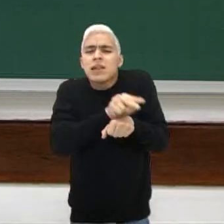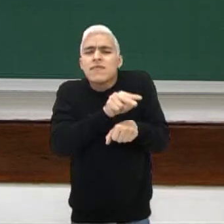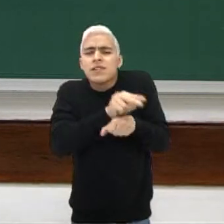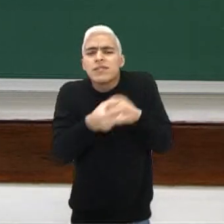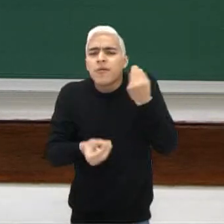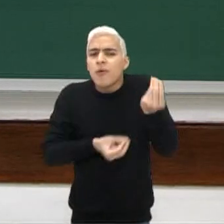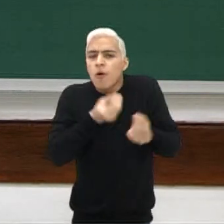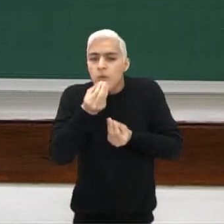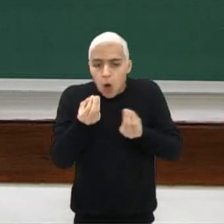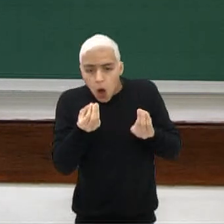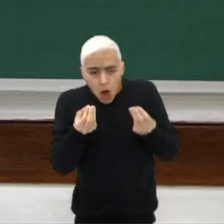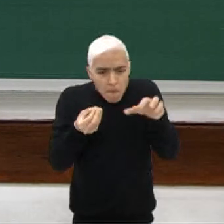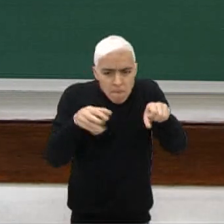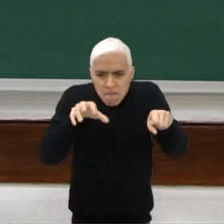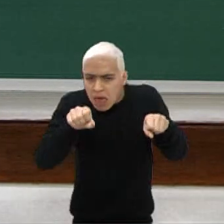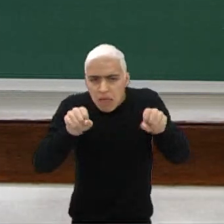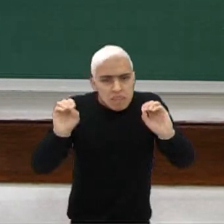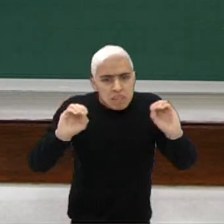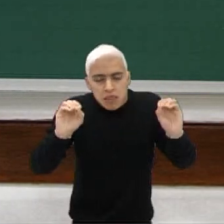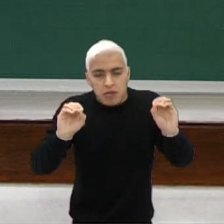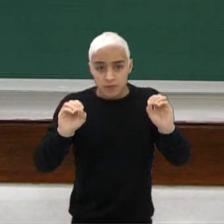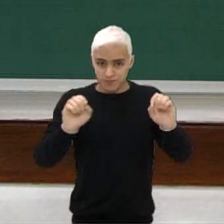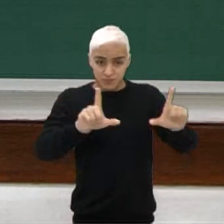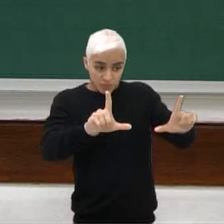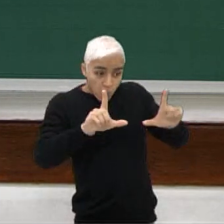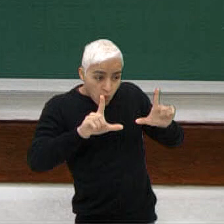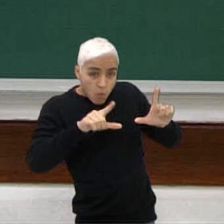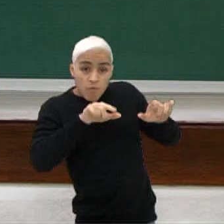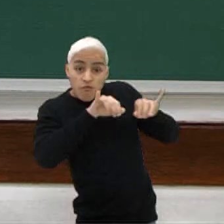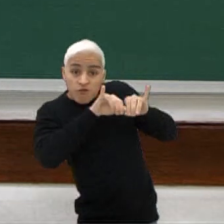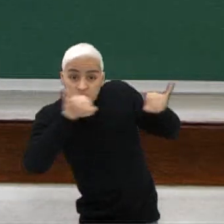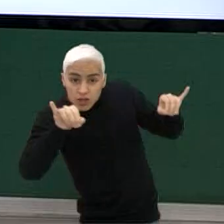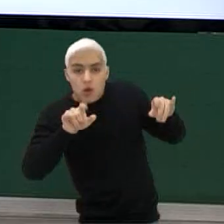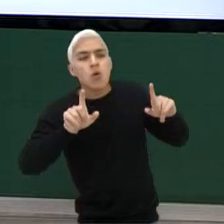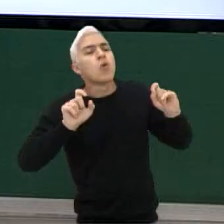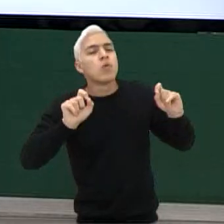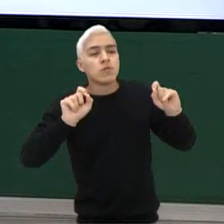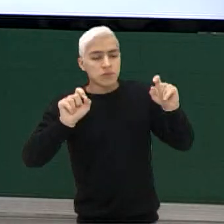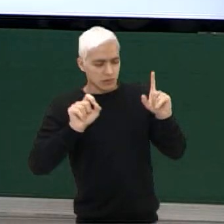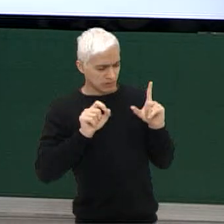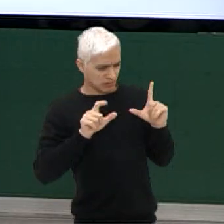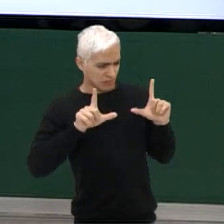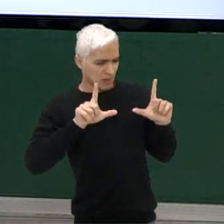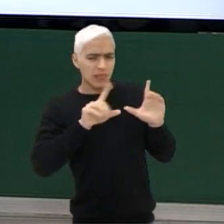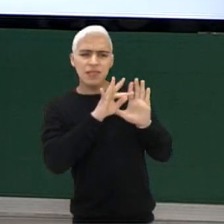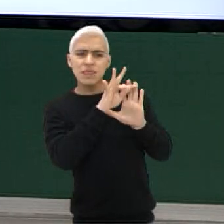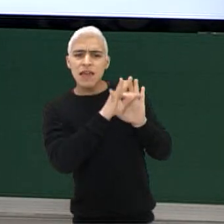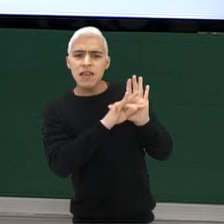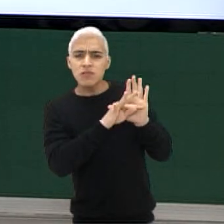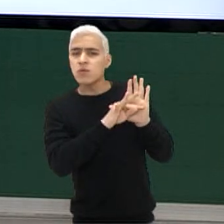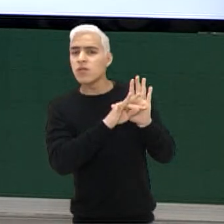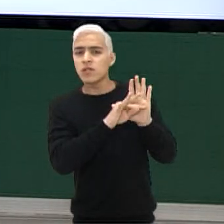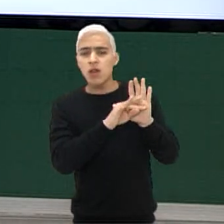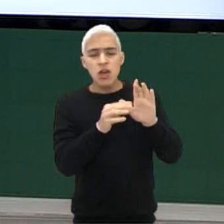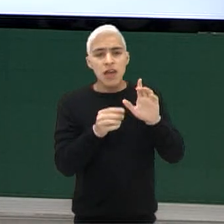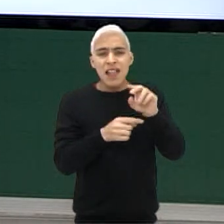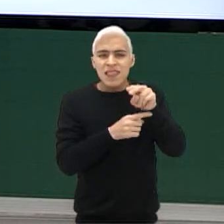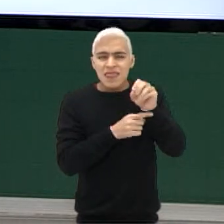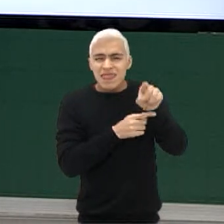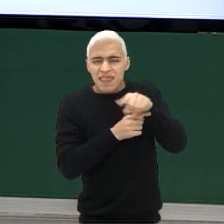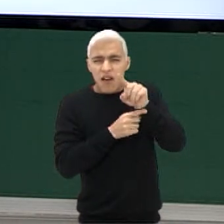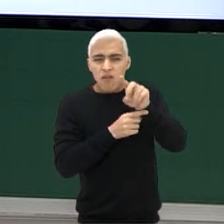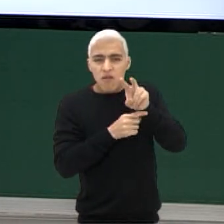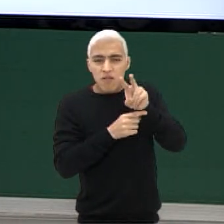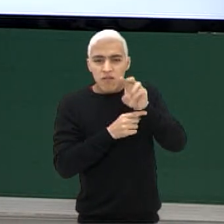nossas mãos. O anúncio publicitário traz aqui o texto não verbal. O que eu tenho nesse texto